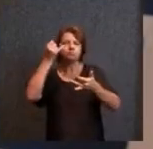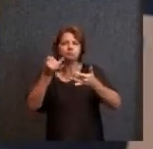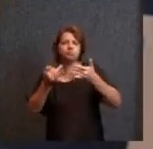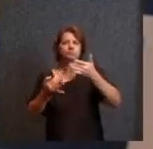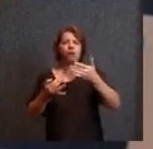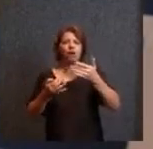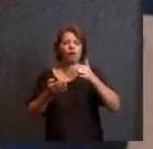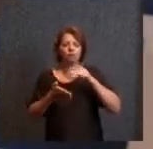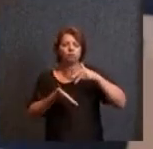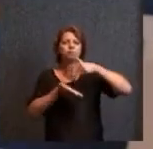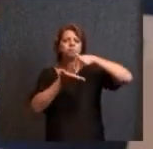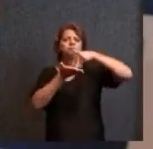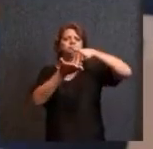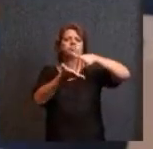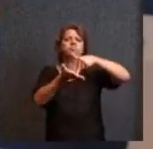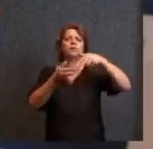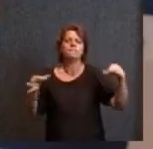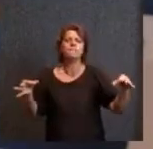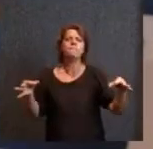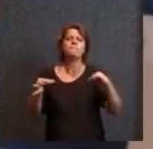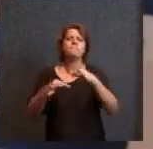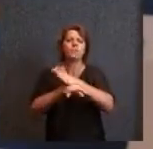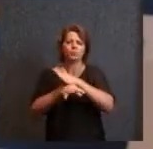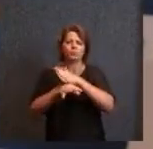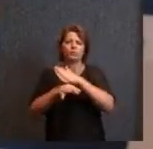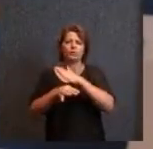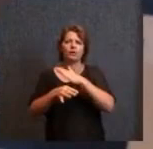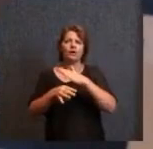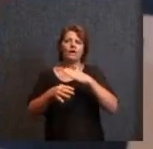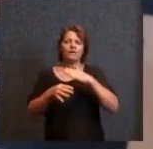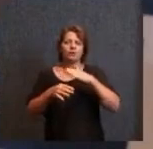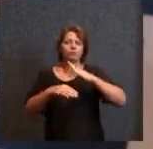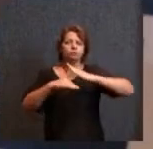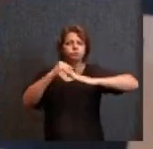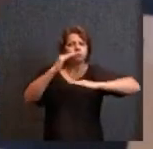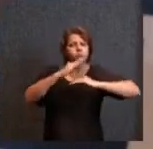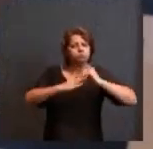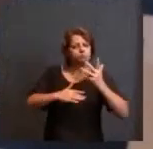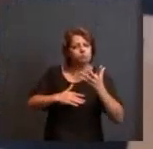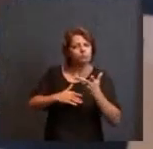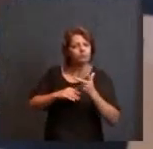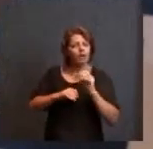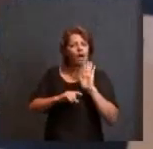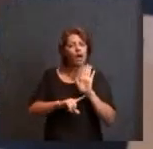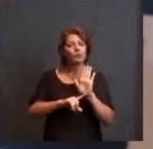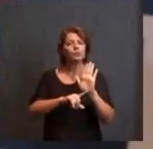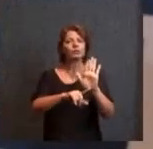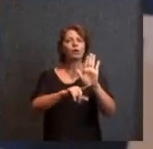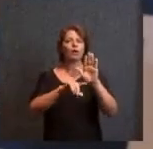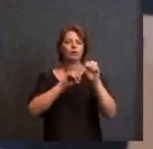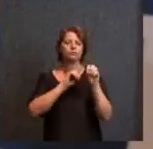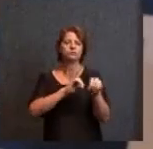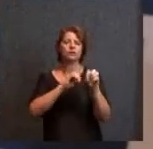estou pronto para poder fazer o que é de melhor pela educação na minha terra.